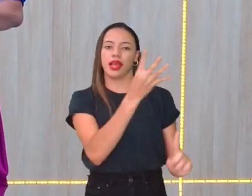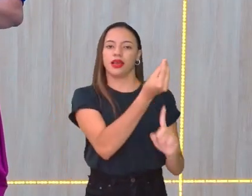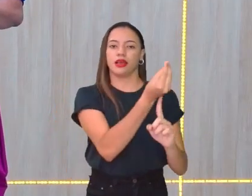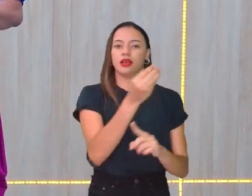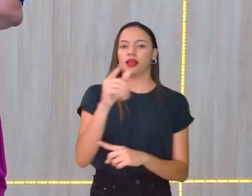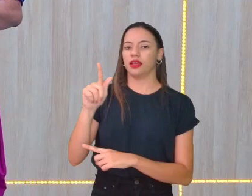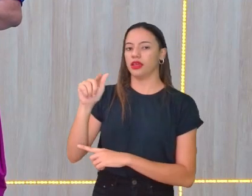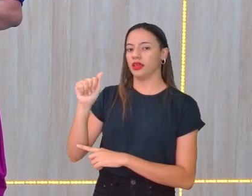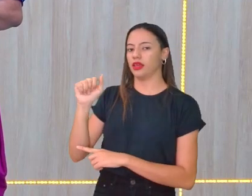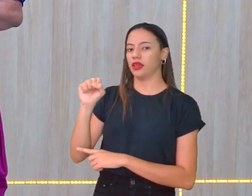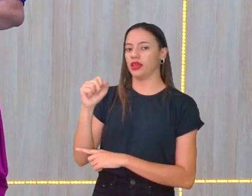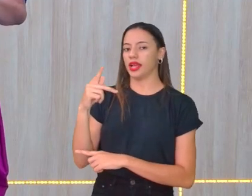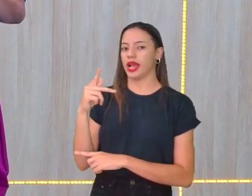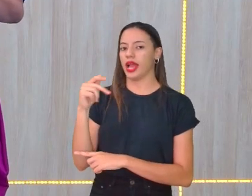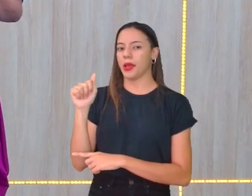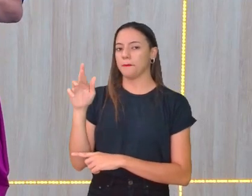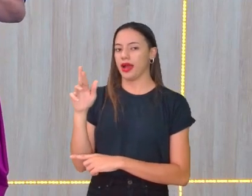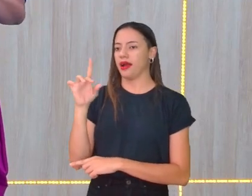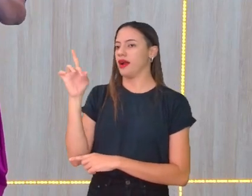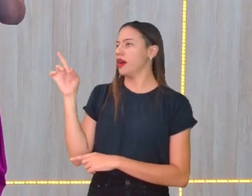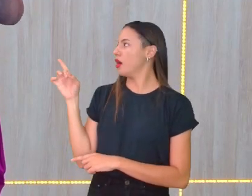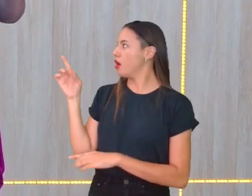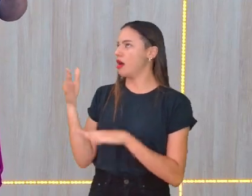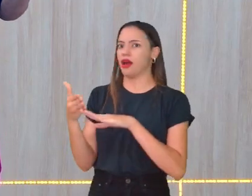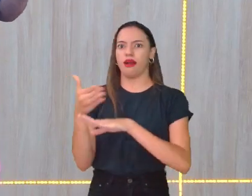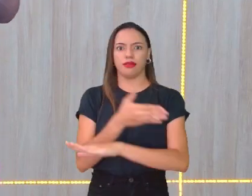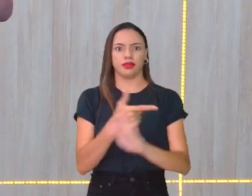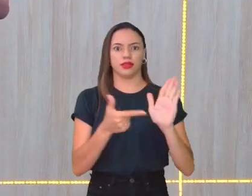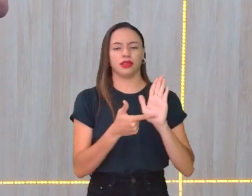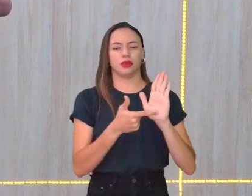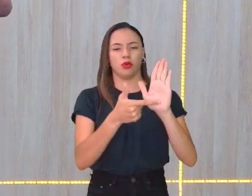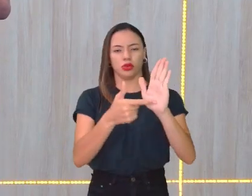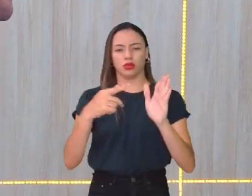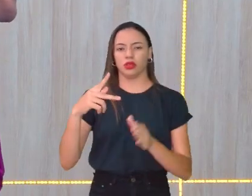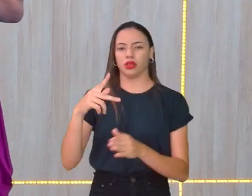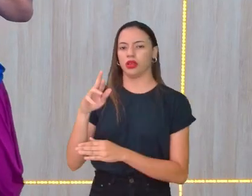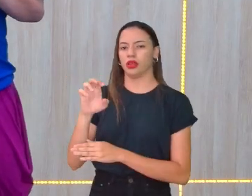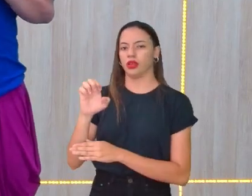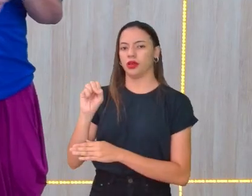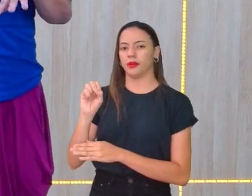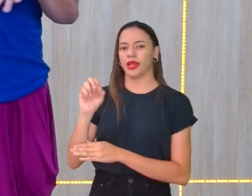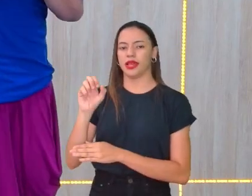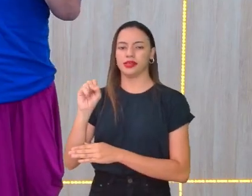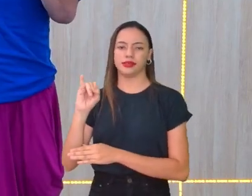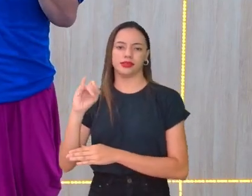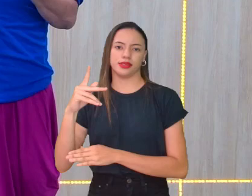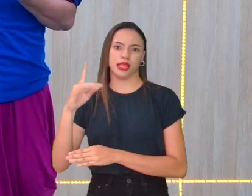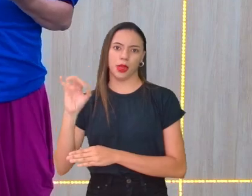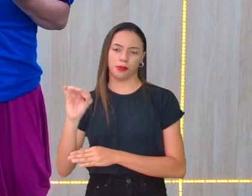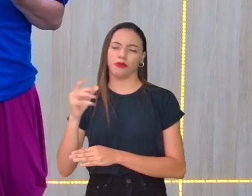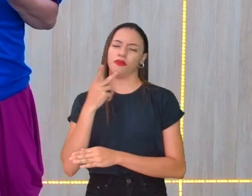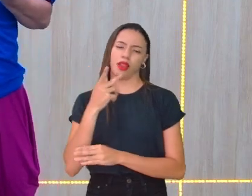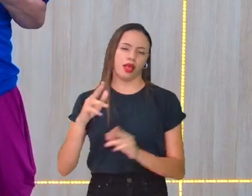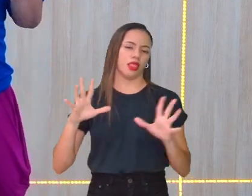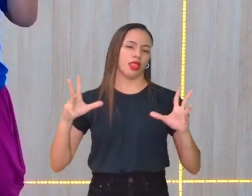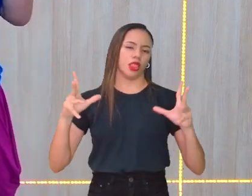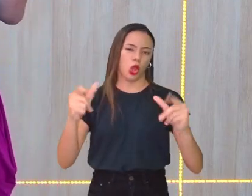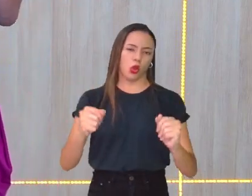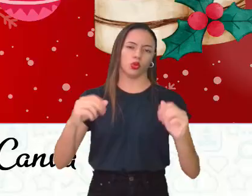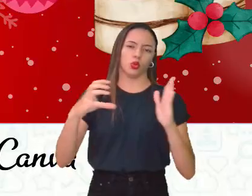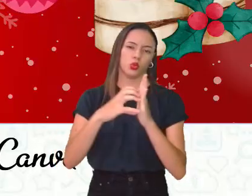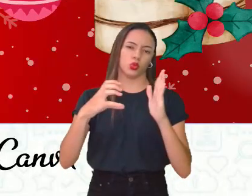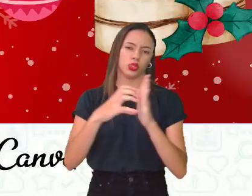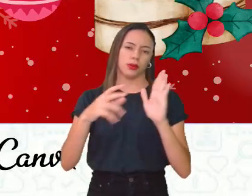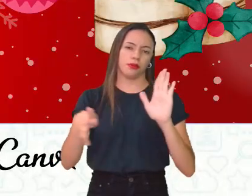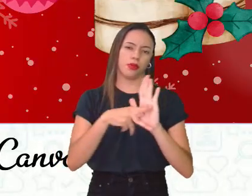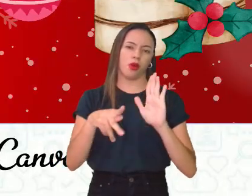Vamos ver um pouquinho esses presépios. Antes da gente ver os presépios, vamos falar rapidinho de todos os símbolos do Natal, são muitos. O presépio é